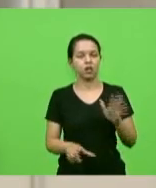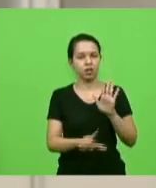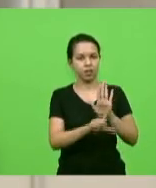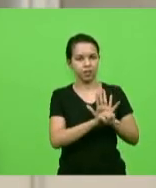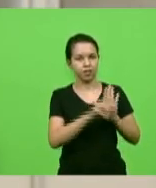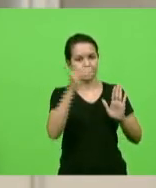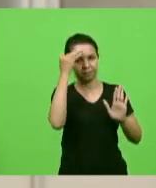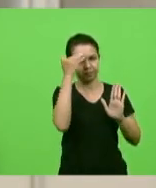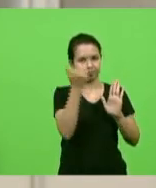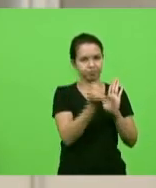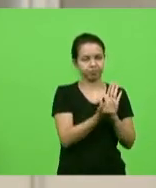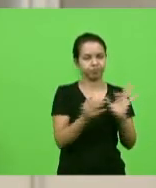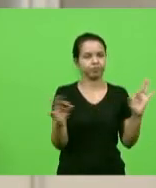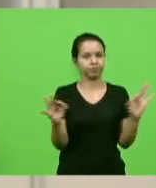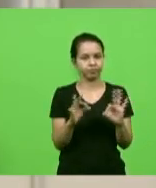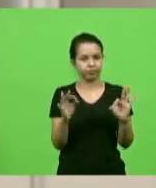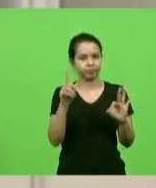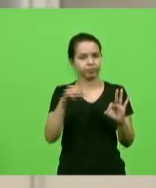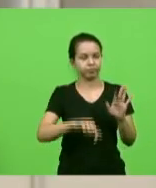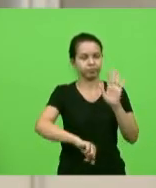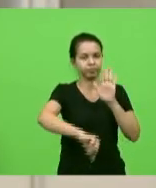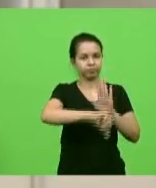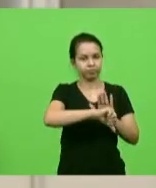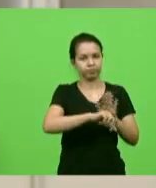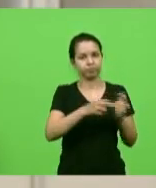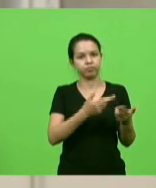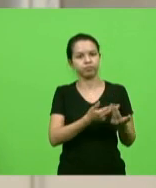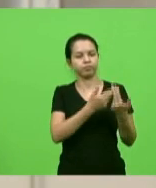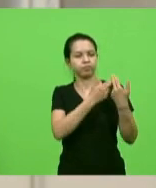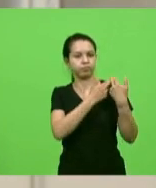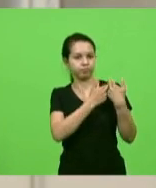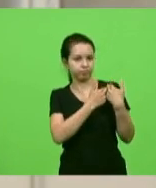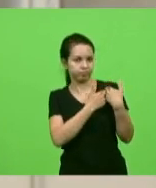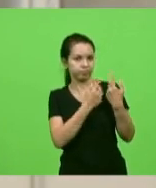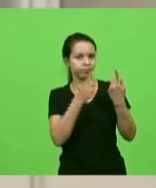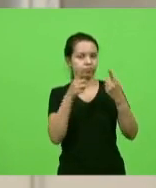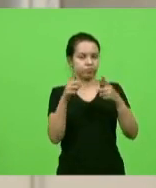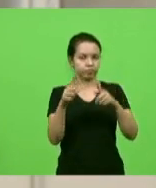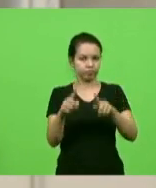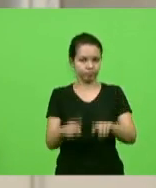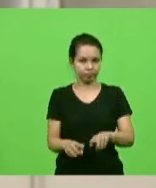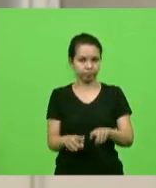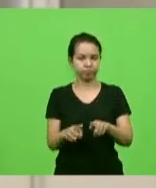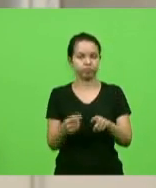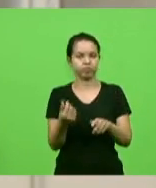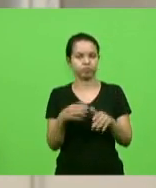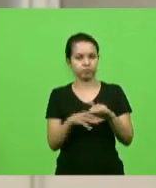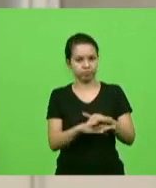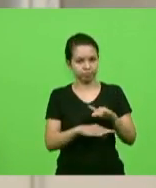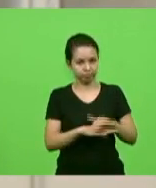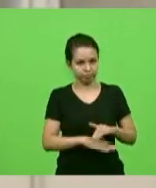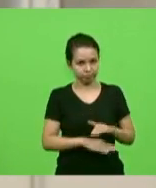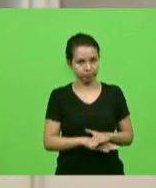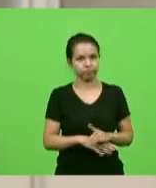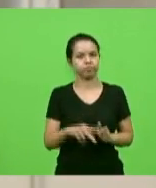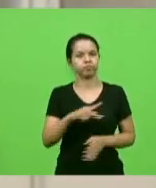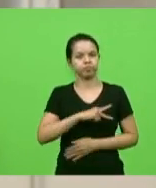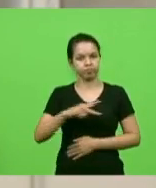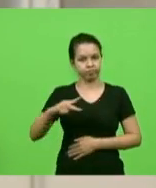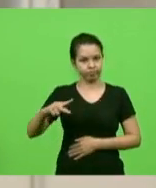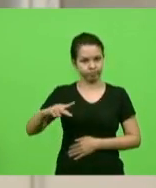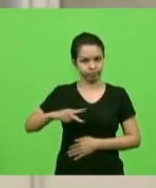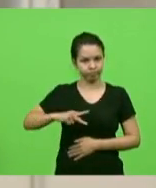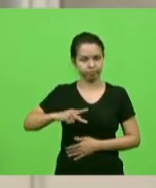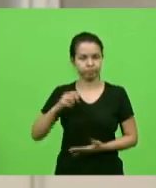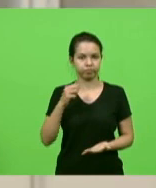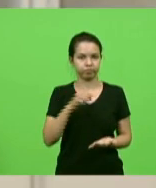legais o que configura o crime de responsabilidade contra a guarda e legal emprego dos dinheiros públicos